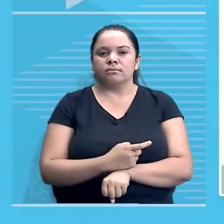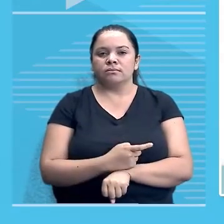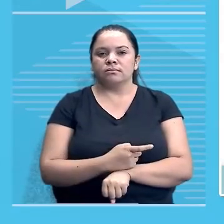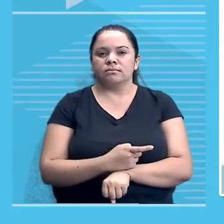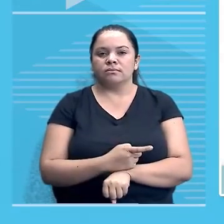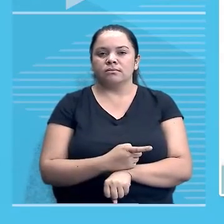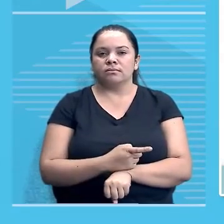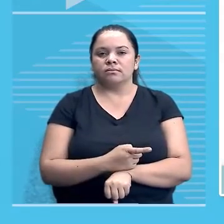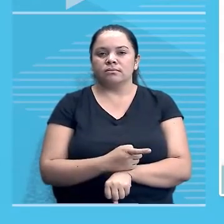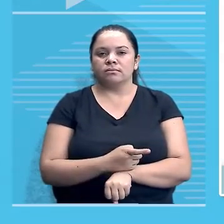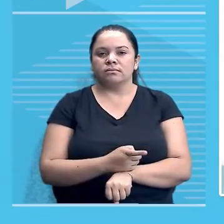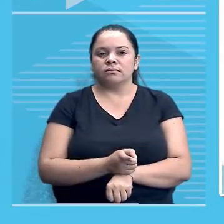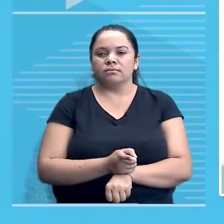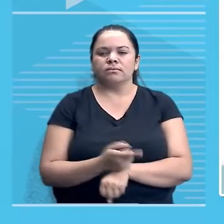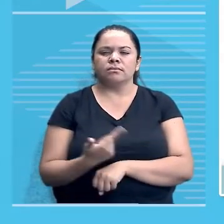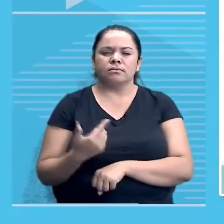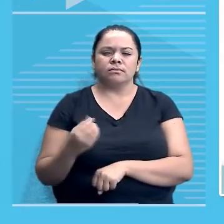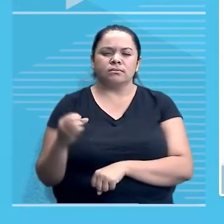tentar determinar